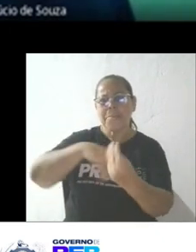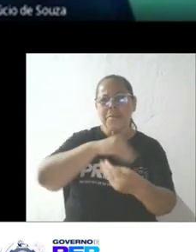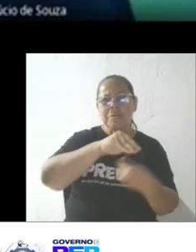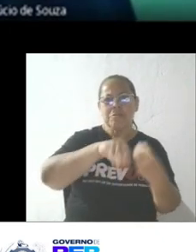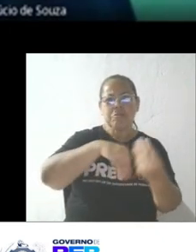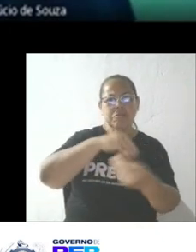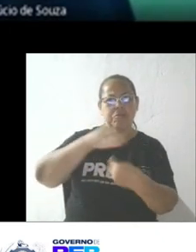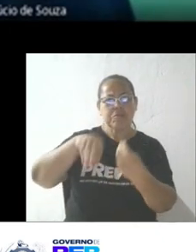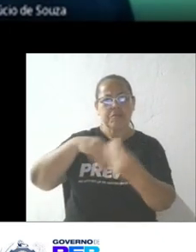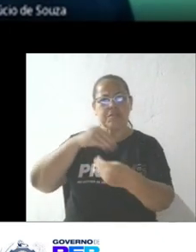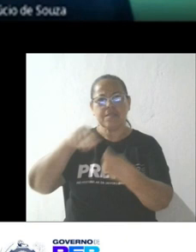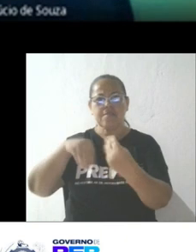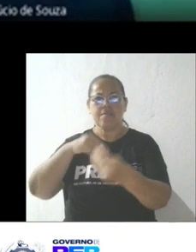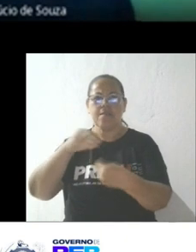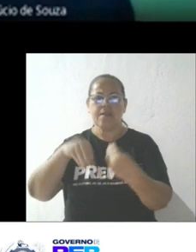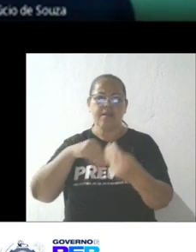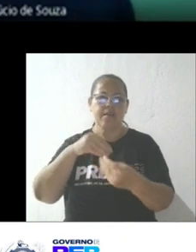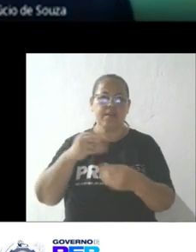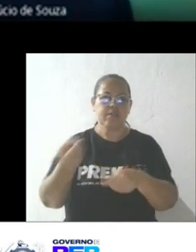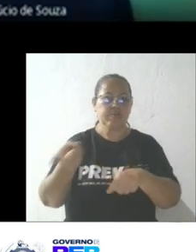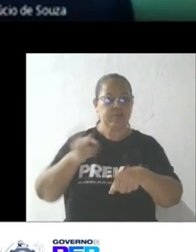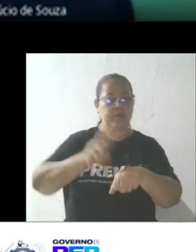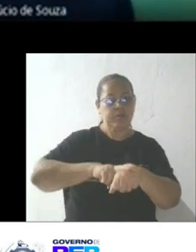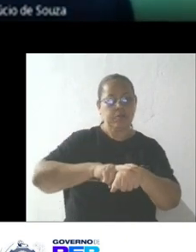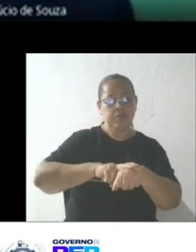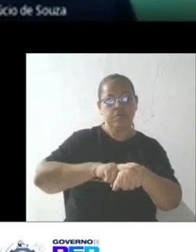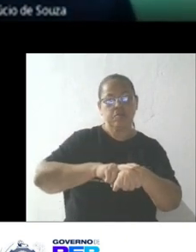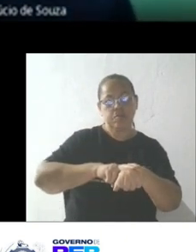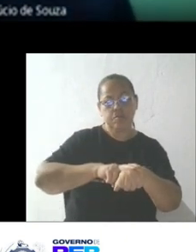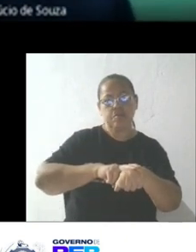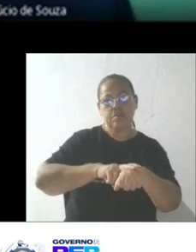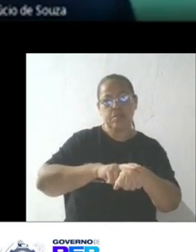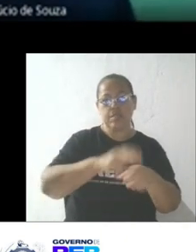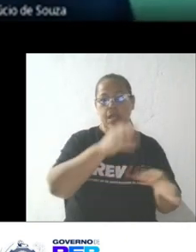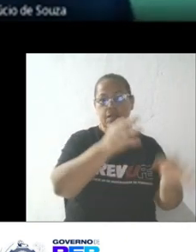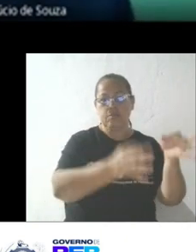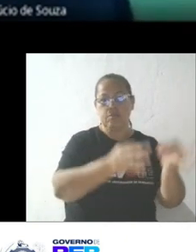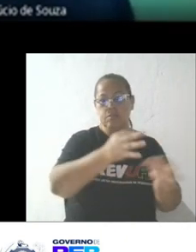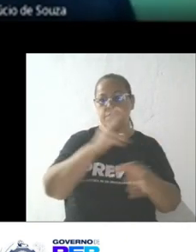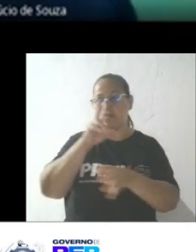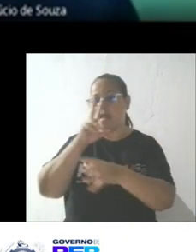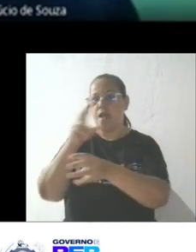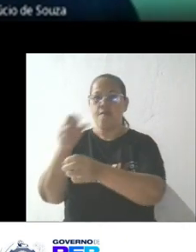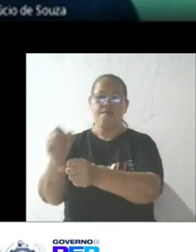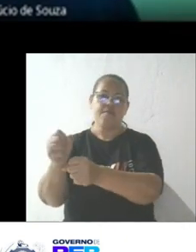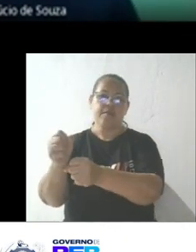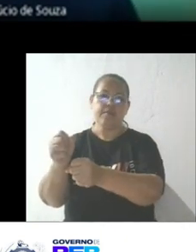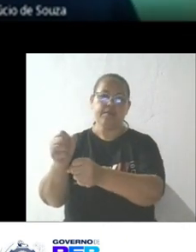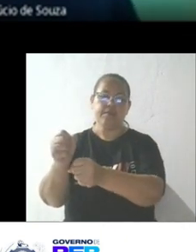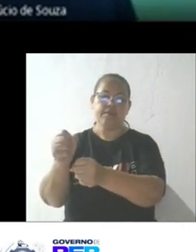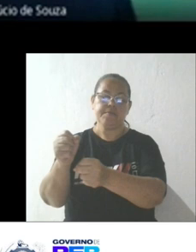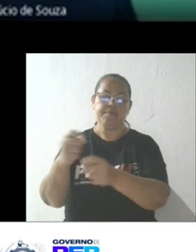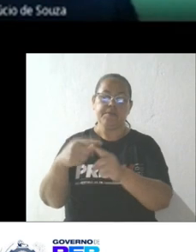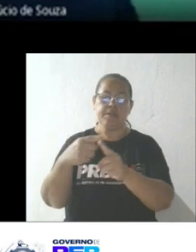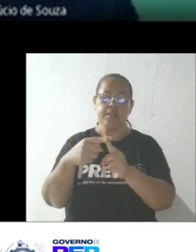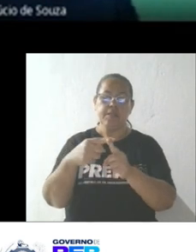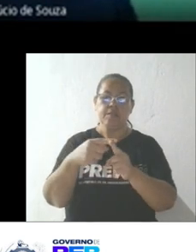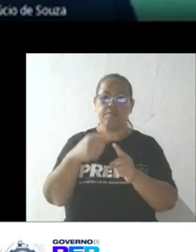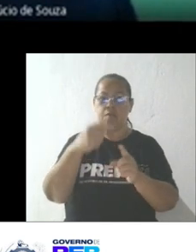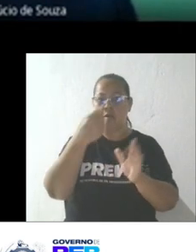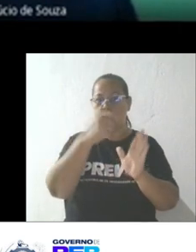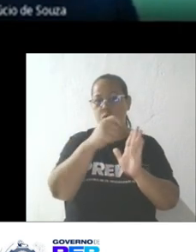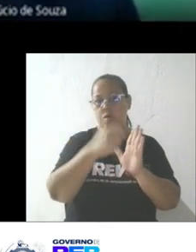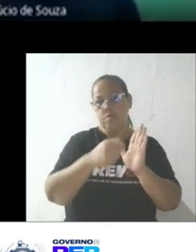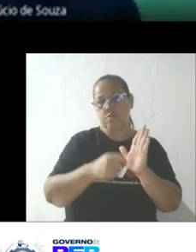essas duas unidades instituições a justiça e a força segundo ele uma sem a outra